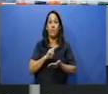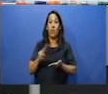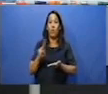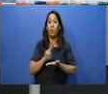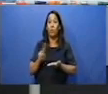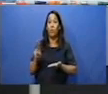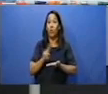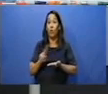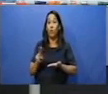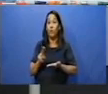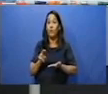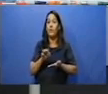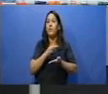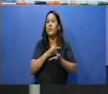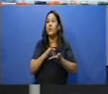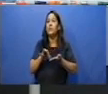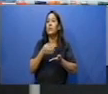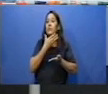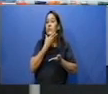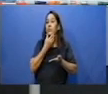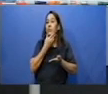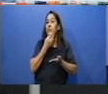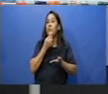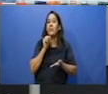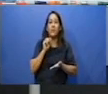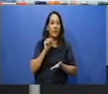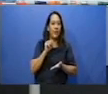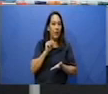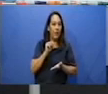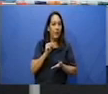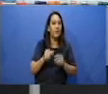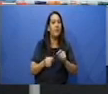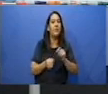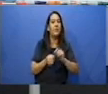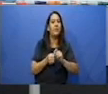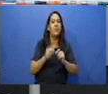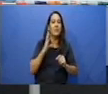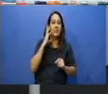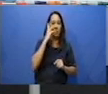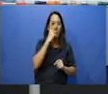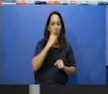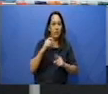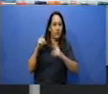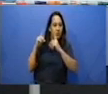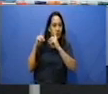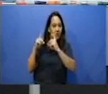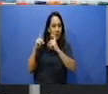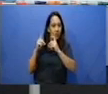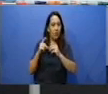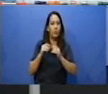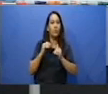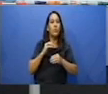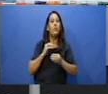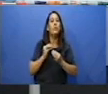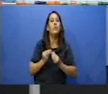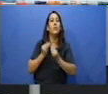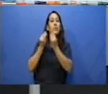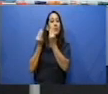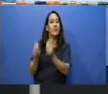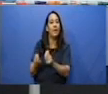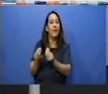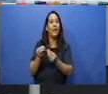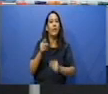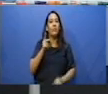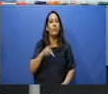que aparece lá na foto legenda. Fazer bem bonitinho, mandar aquela foto bonita. E